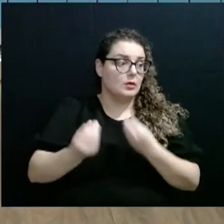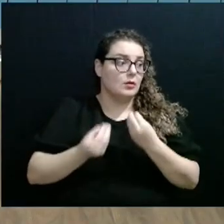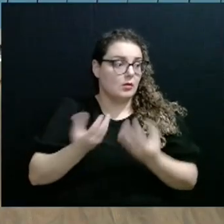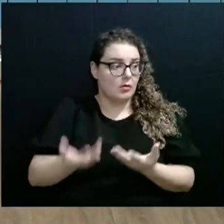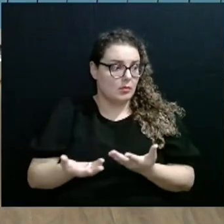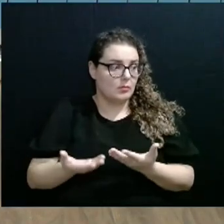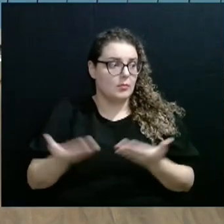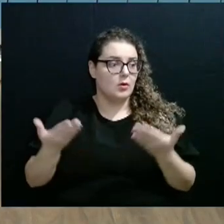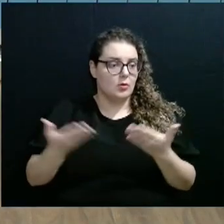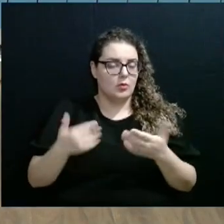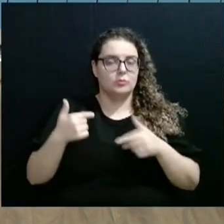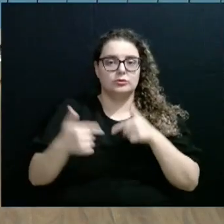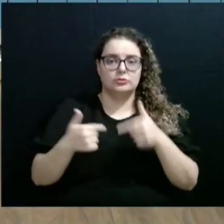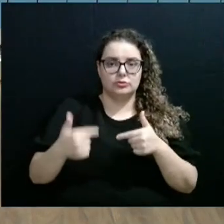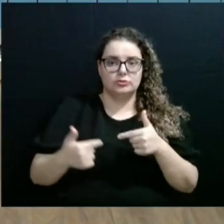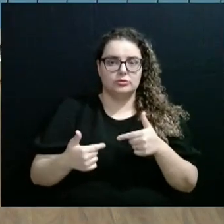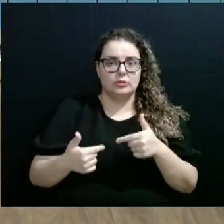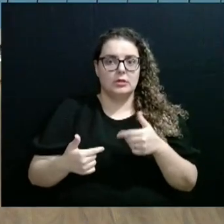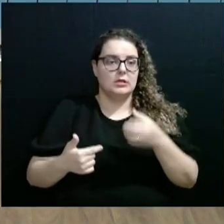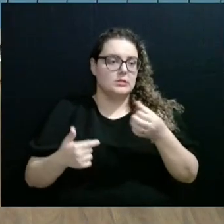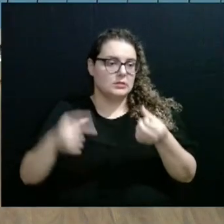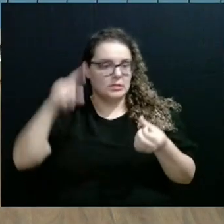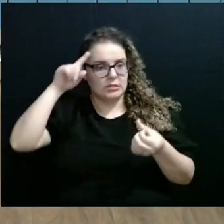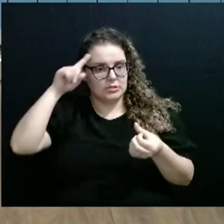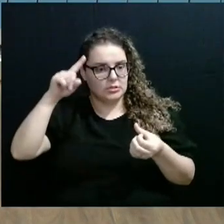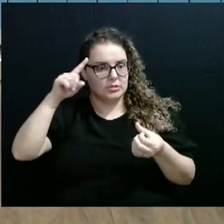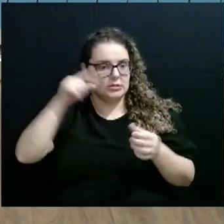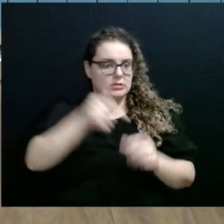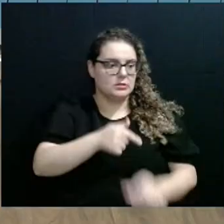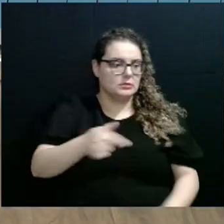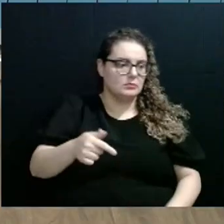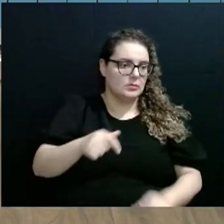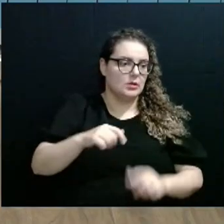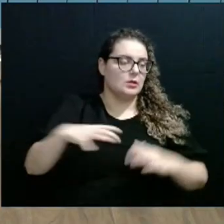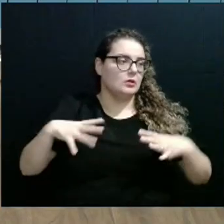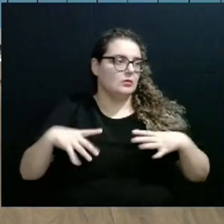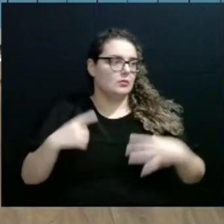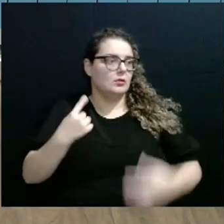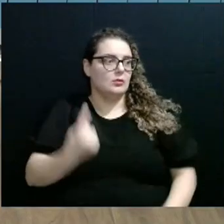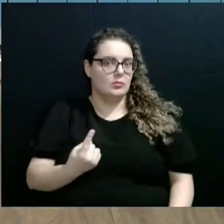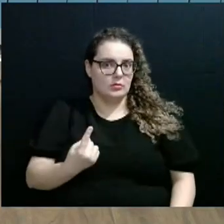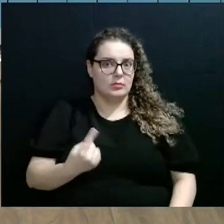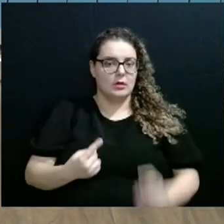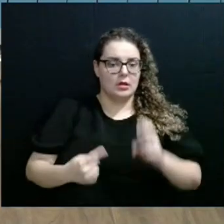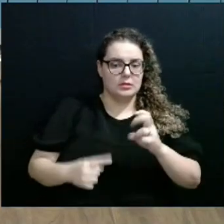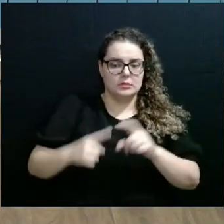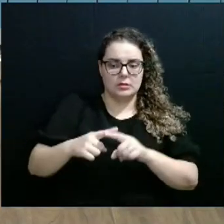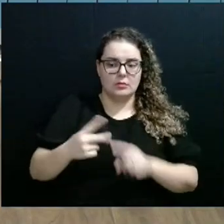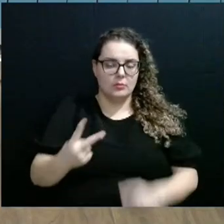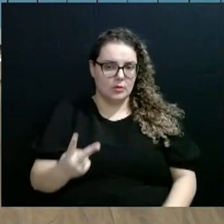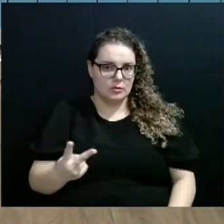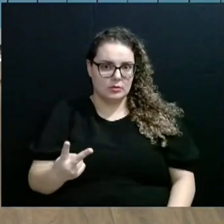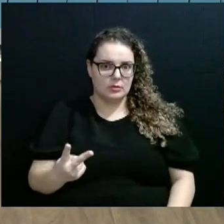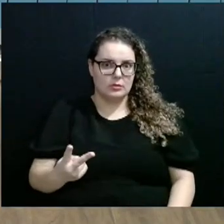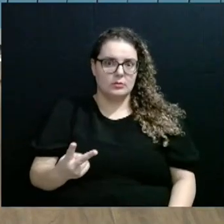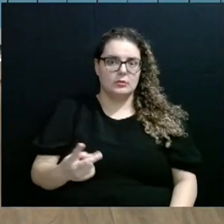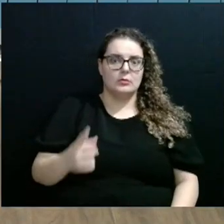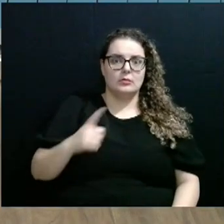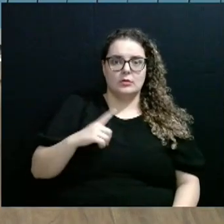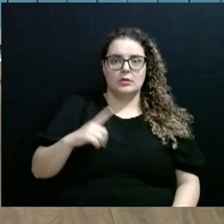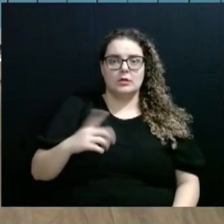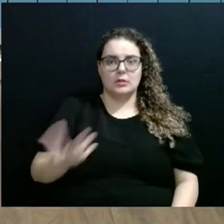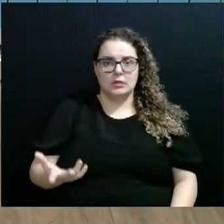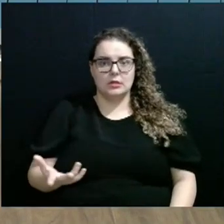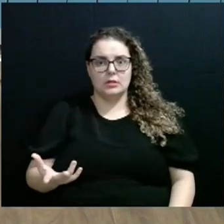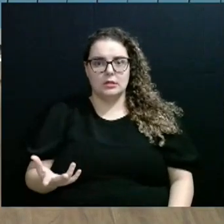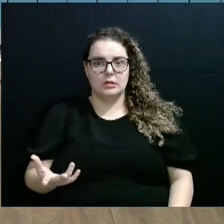trabalha 6 dias na semana e folga 1. Se essa escala 5x2, por exemplo, a gente vai ter essa quebra então, a pessoa vai folgar